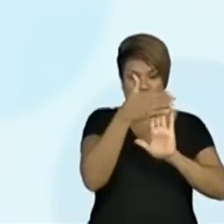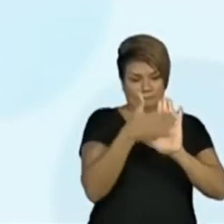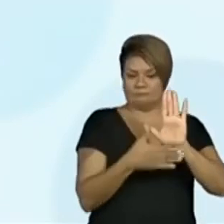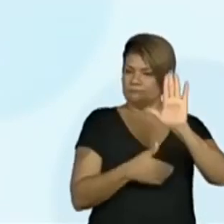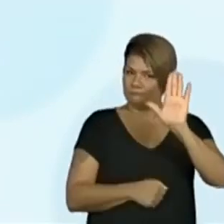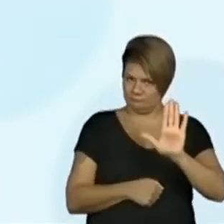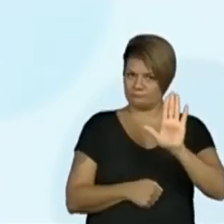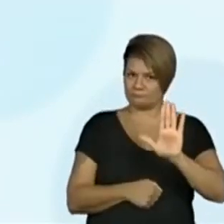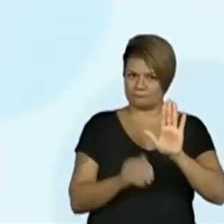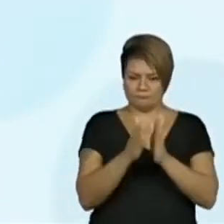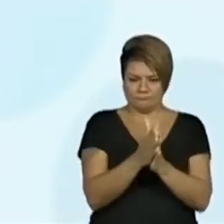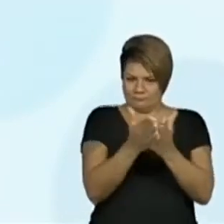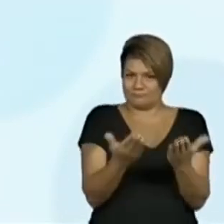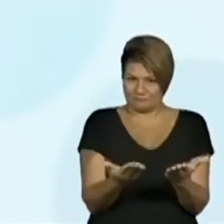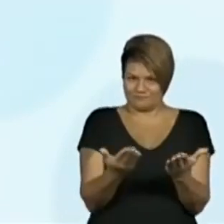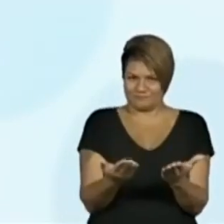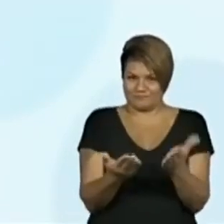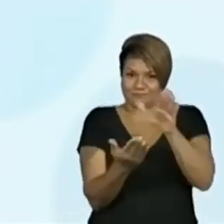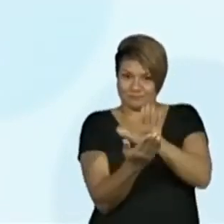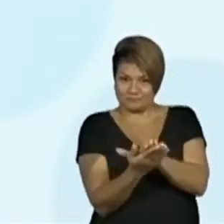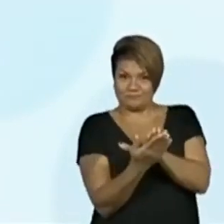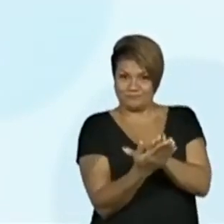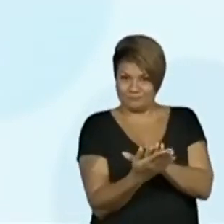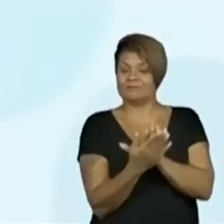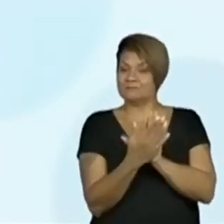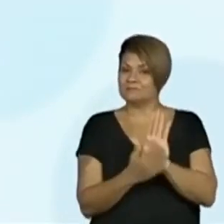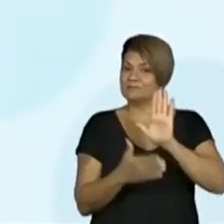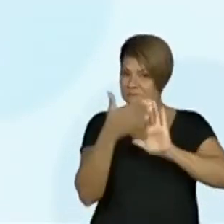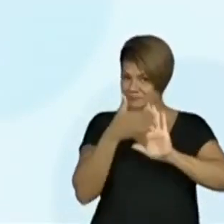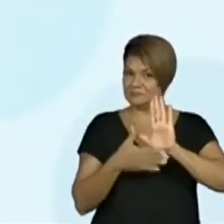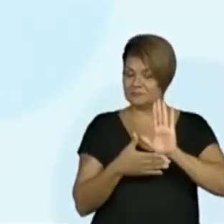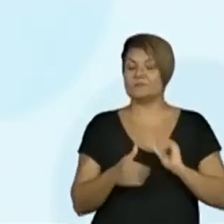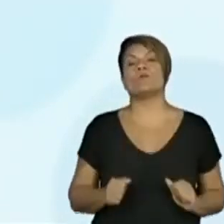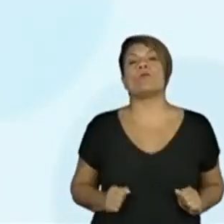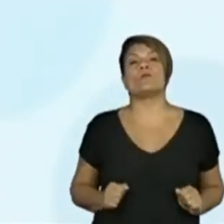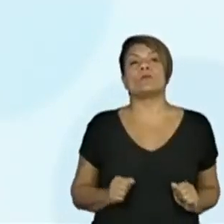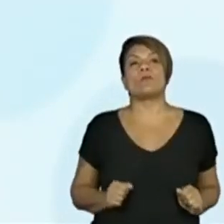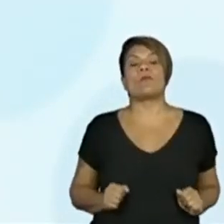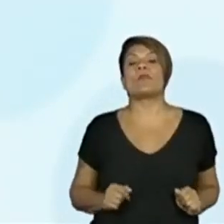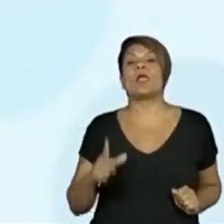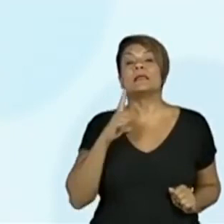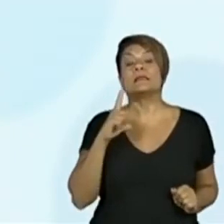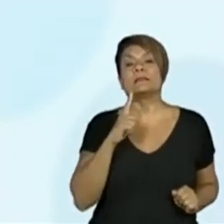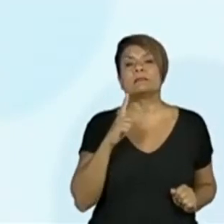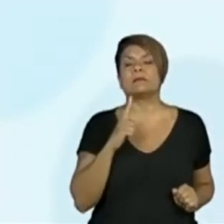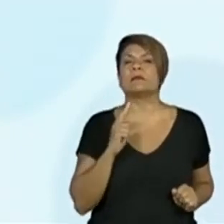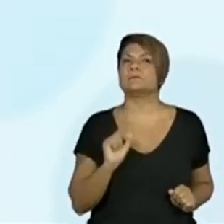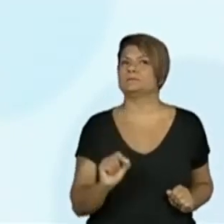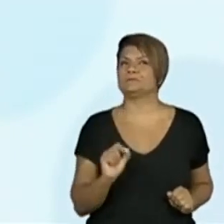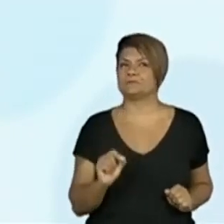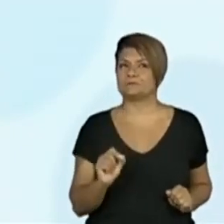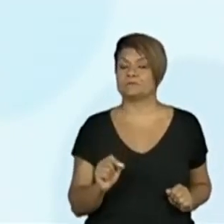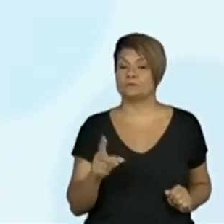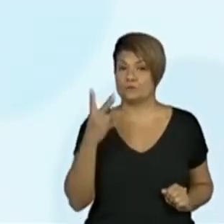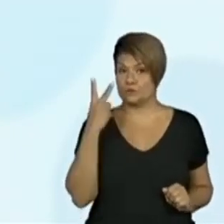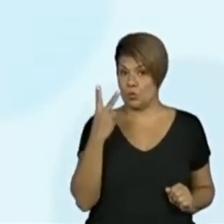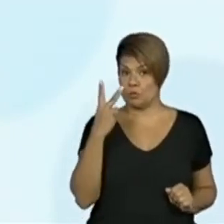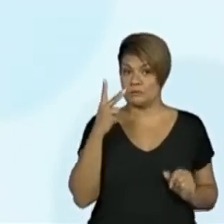que a imagem vai me trazer referências. Isso que a professora Vivi falou tem todo sentido. Olha só, eu estou vendo